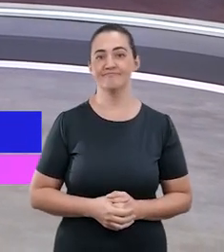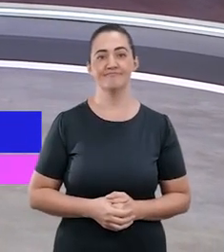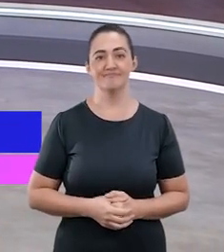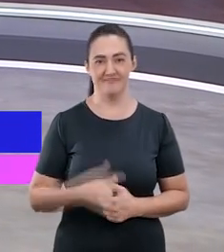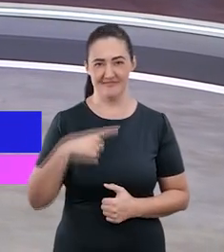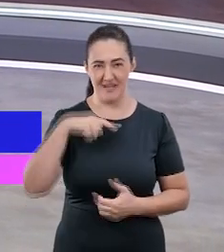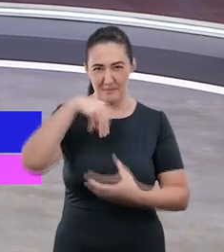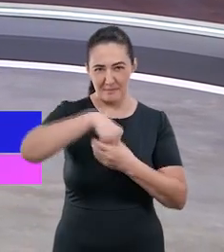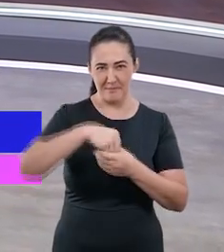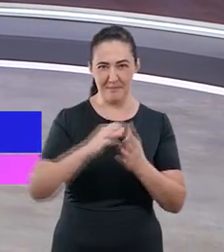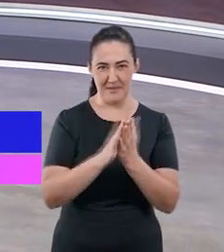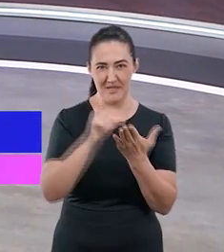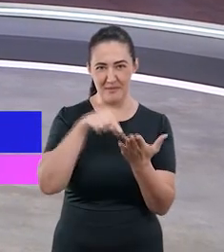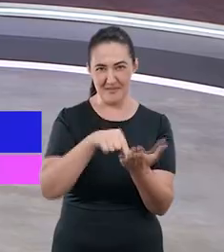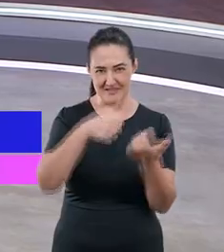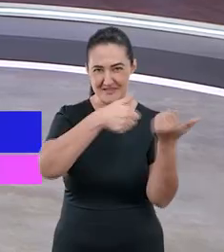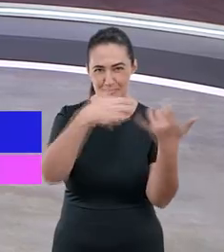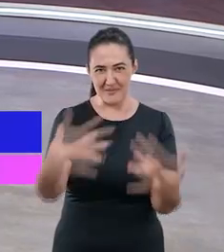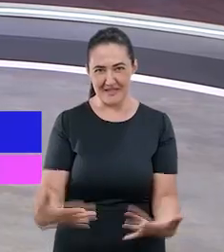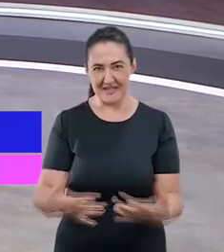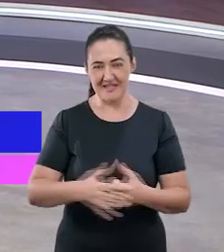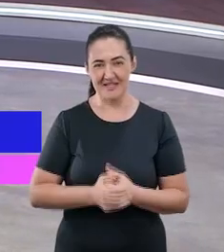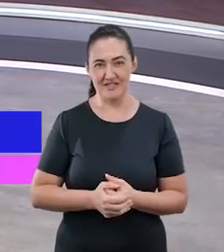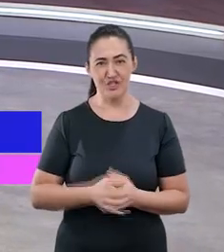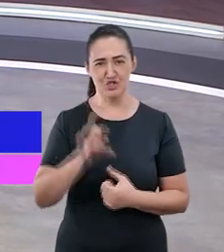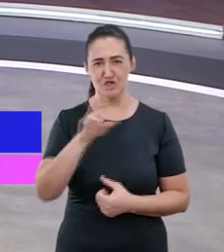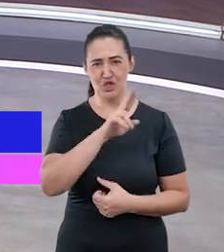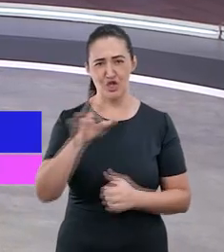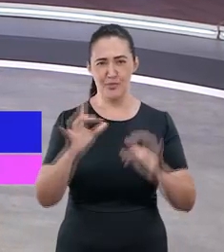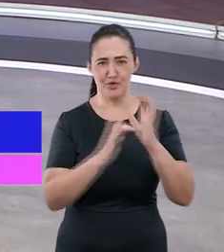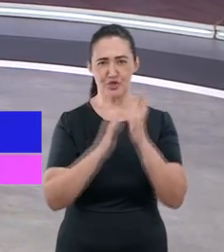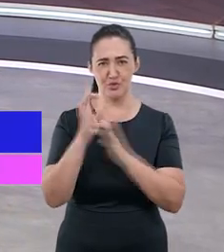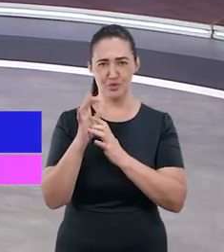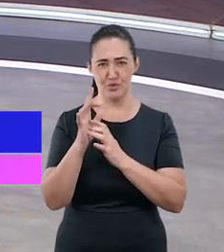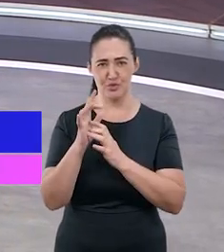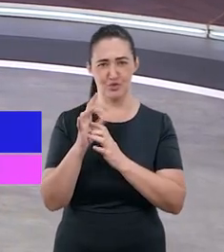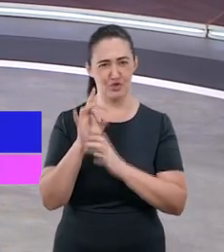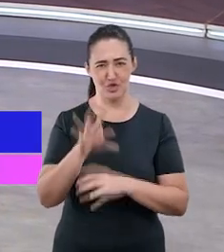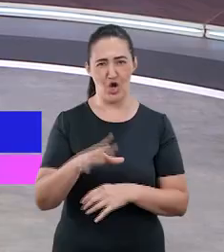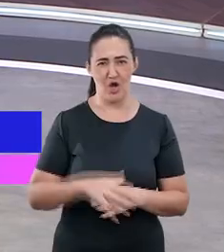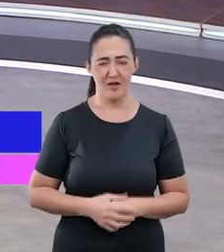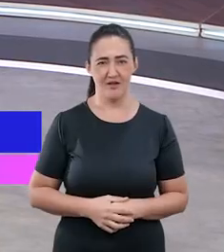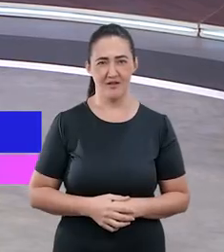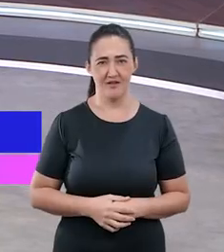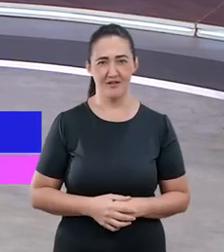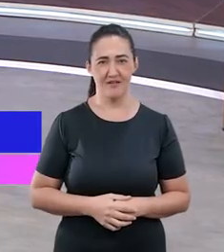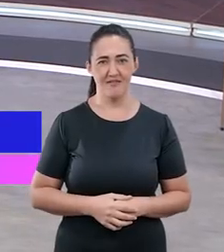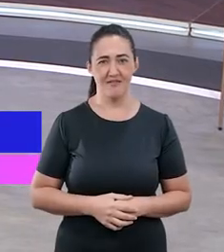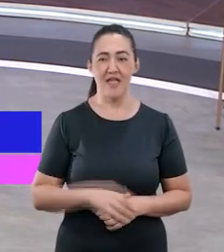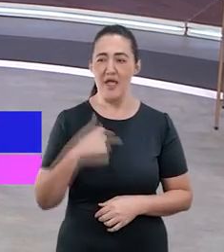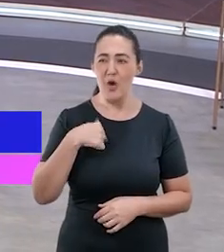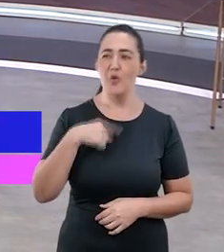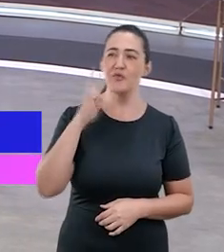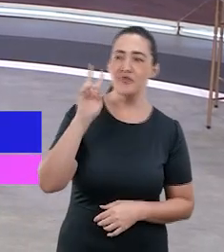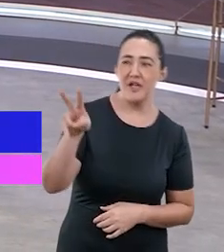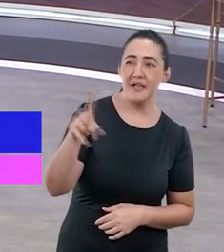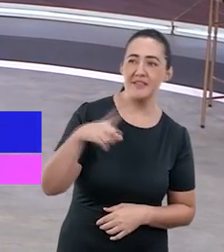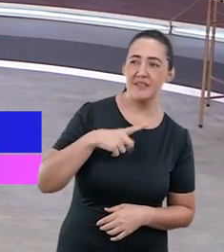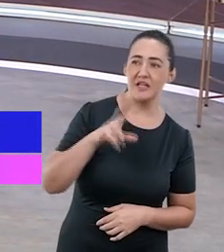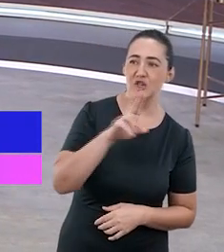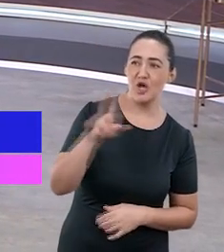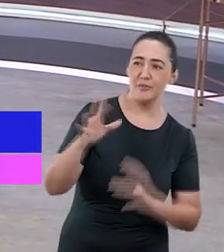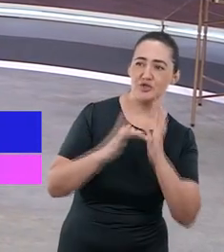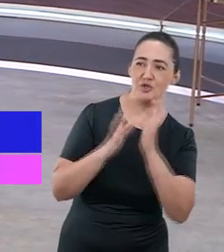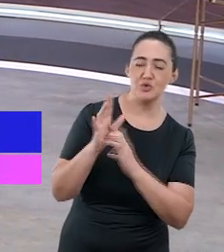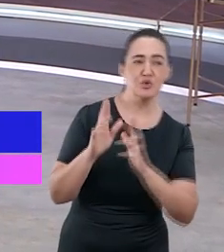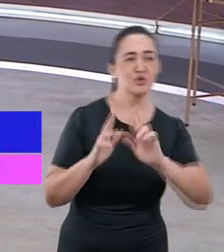na palavra de Deus? Será que é essa a revelação que Deus tem para mim e para você? Será que é esse o ensinamento de Deus? Não.